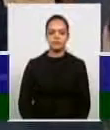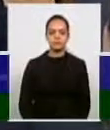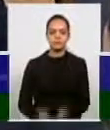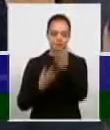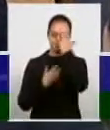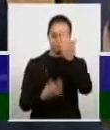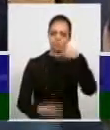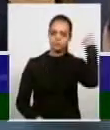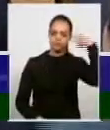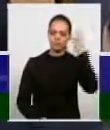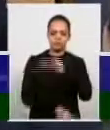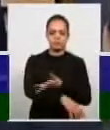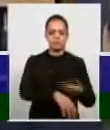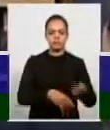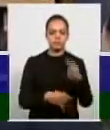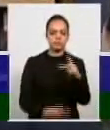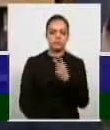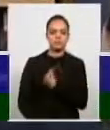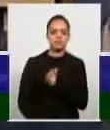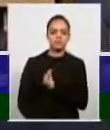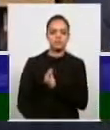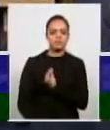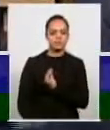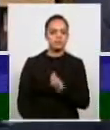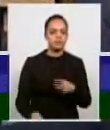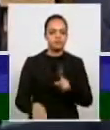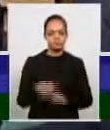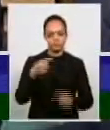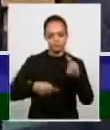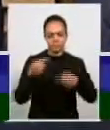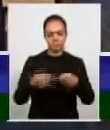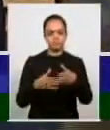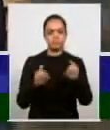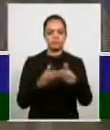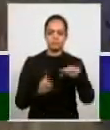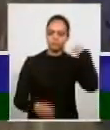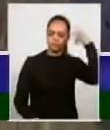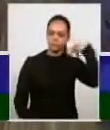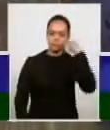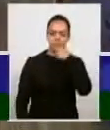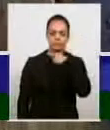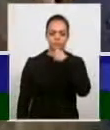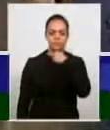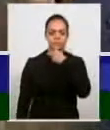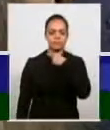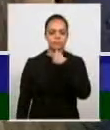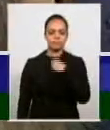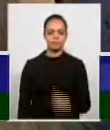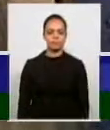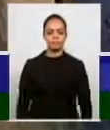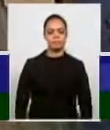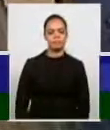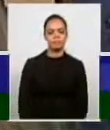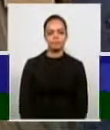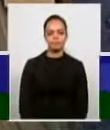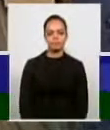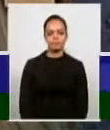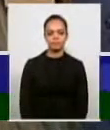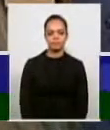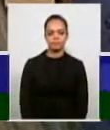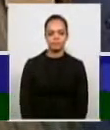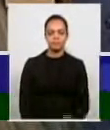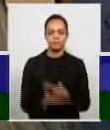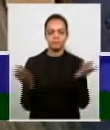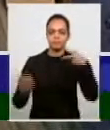Obrigado, vereador Sebastião Galego, pela sua participação. Ainda em discussão os requerimentos, vereador Zezinho Mendonça.